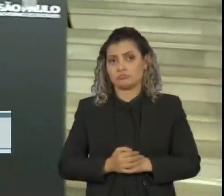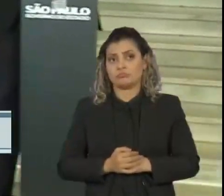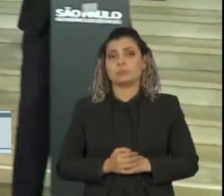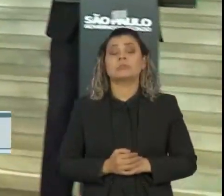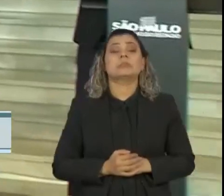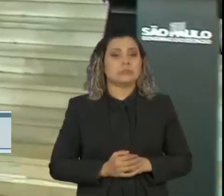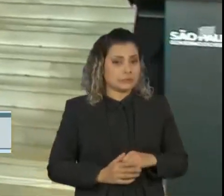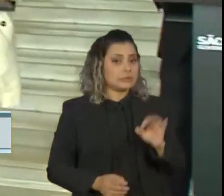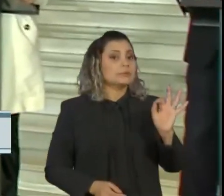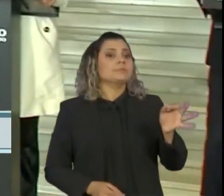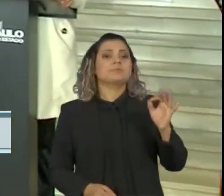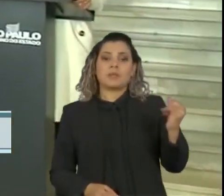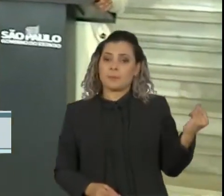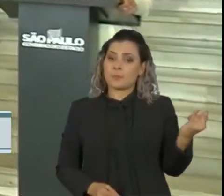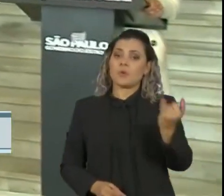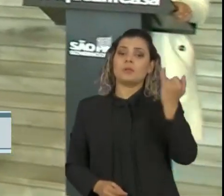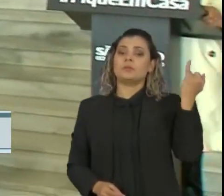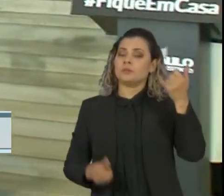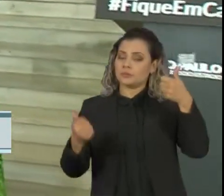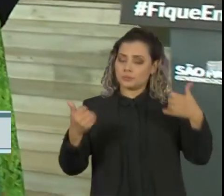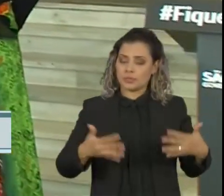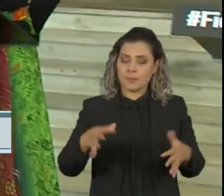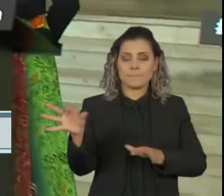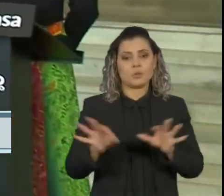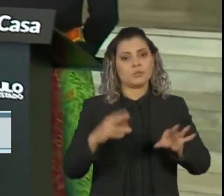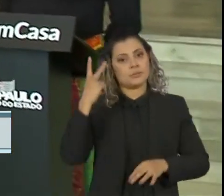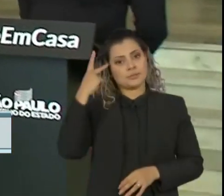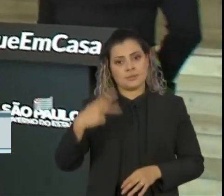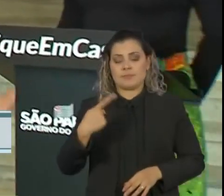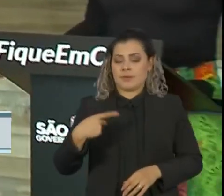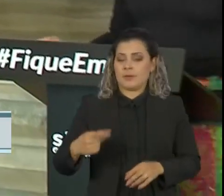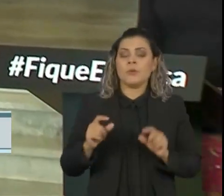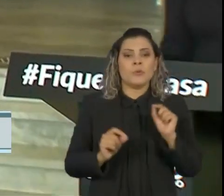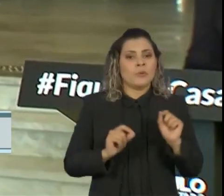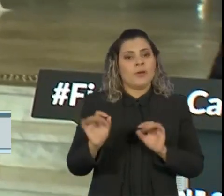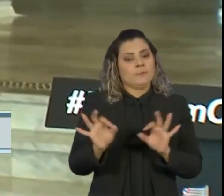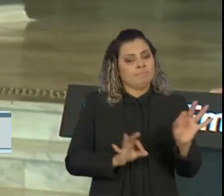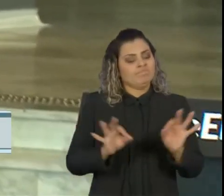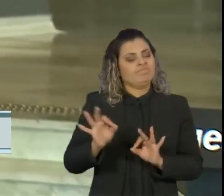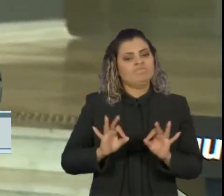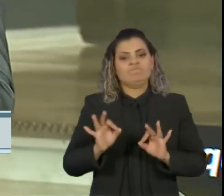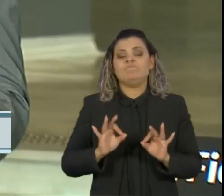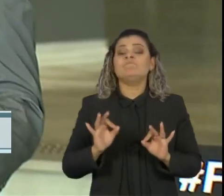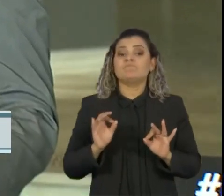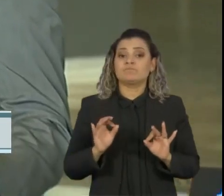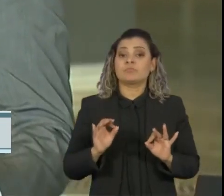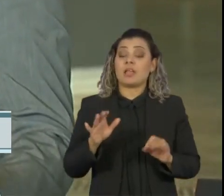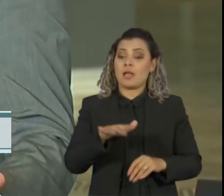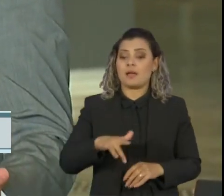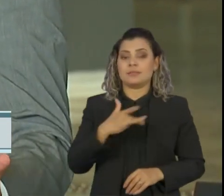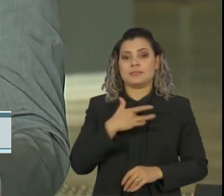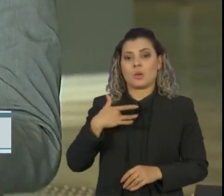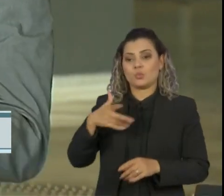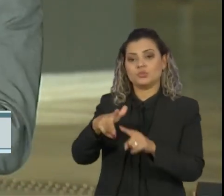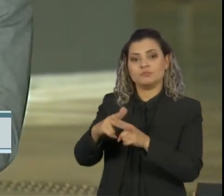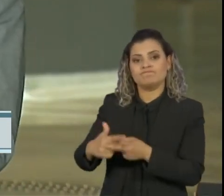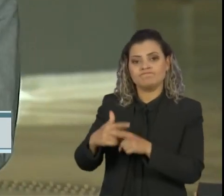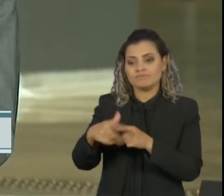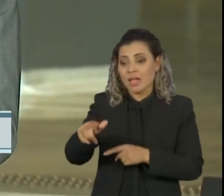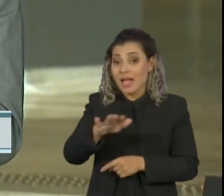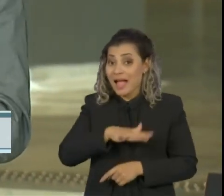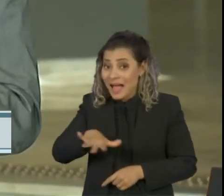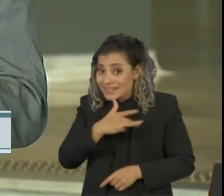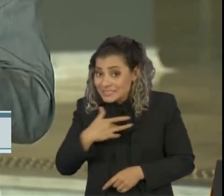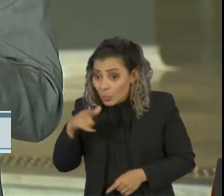É fundamental esclarecer, o Plano São Paulo ele é preconizado pela regulação da saúde, a regulação da saúde é